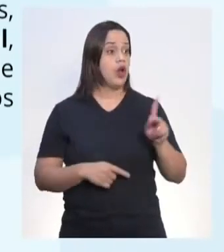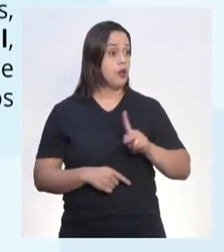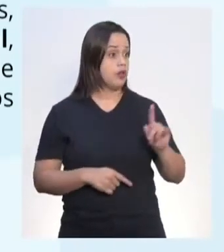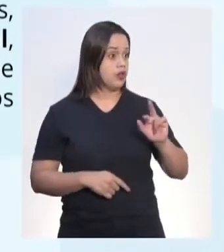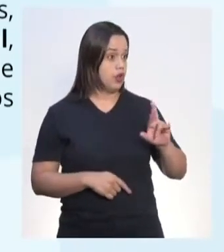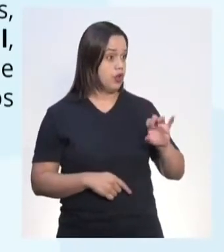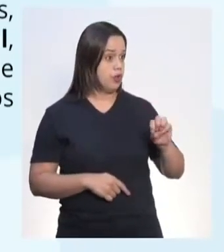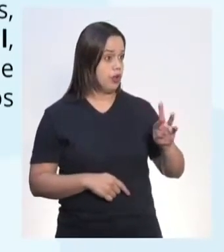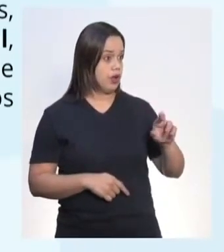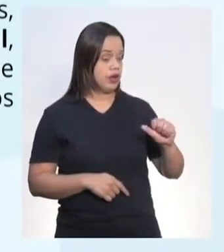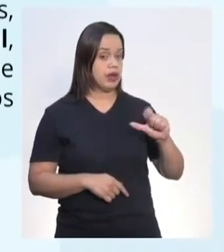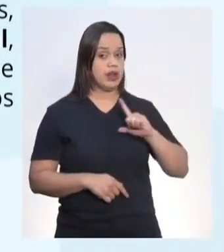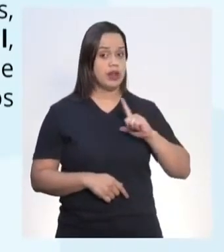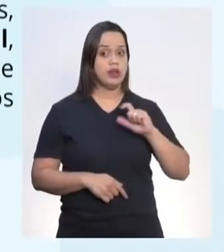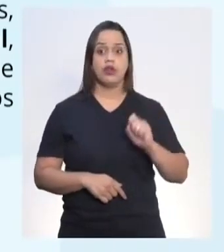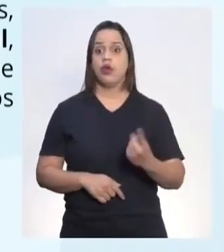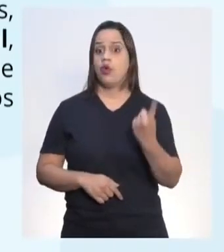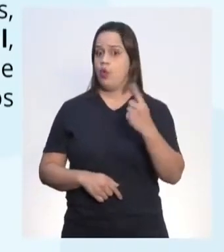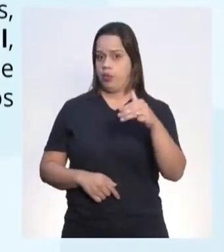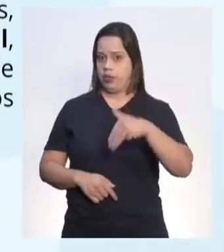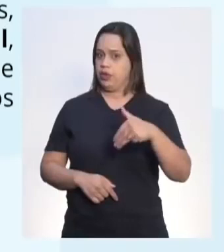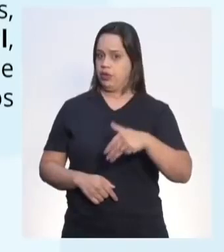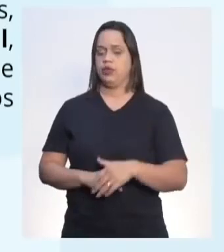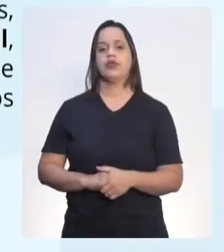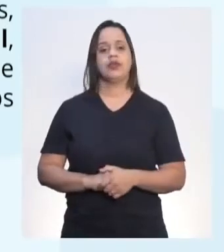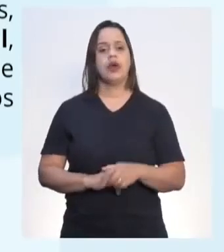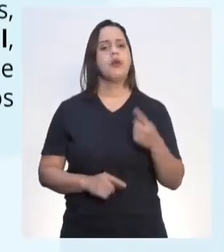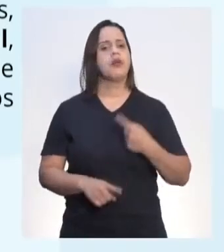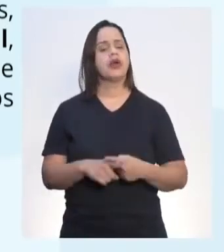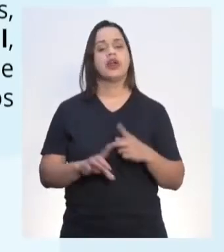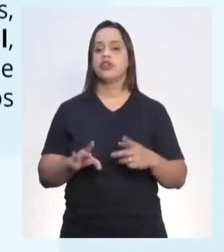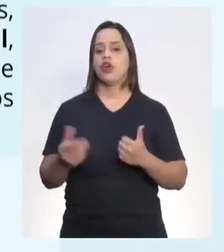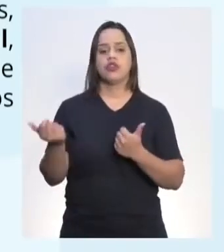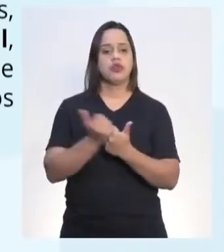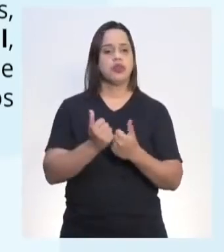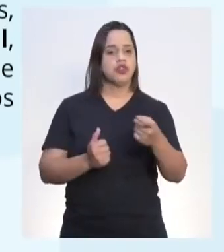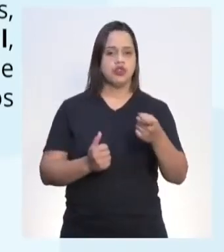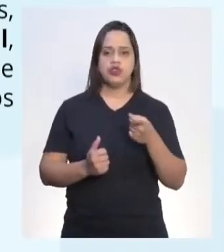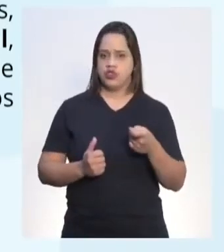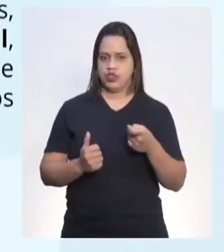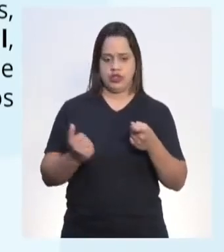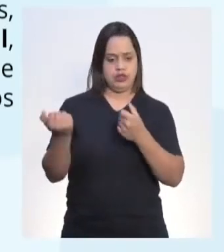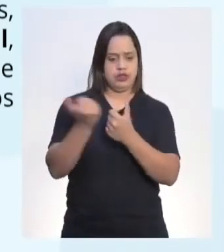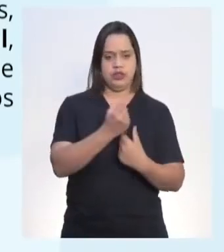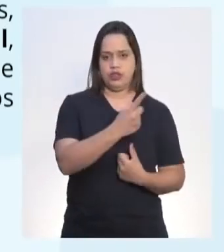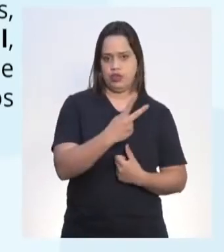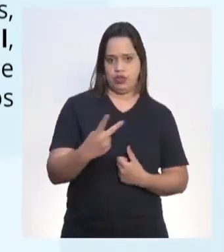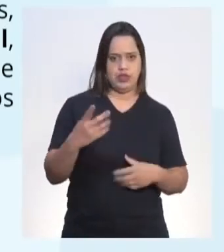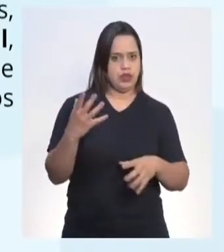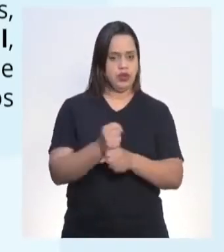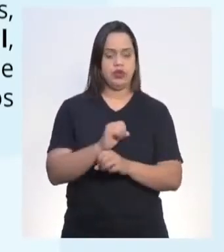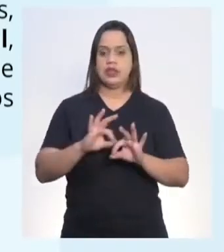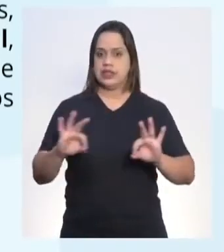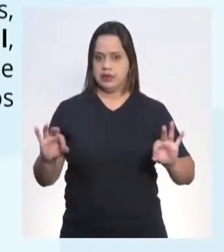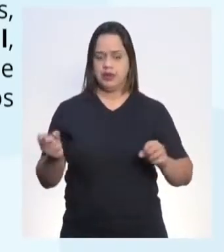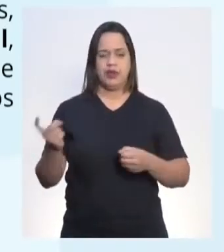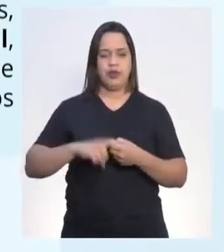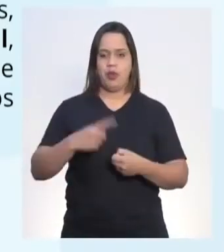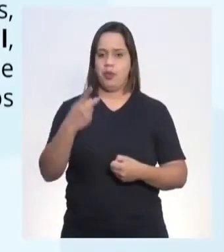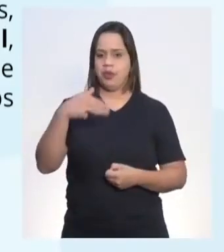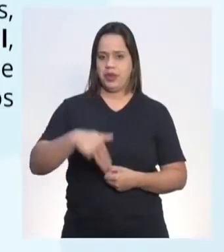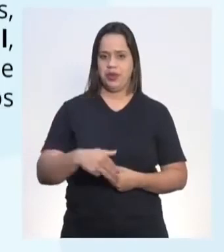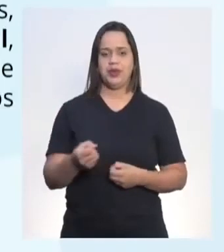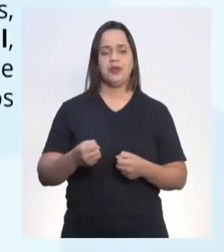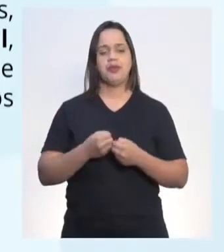Professora Roberta, eles terão 1 minuto. Claro, porque é só substituir ali o 12 e fazer uma continha bem simples, né? Então, voltamos em 1